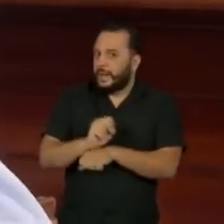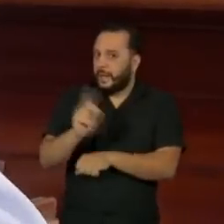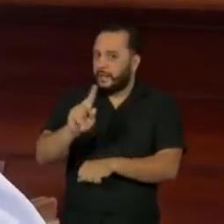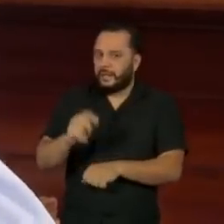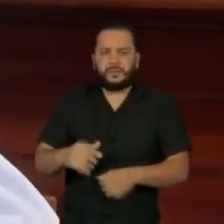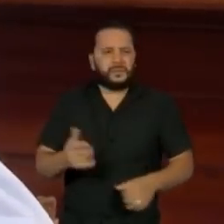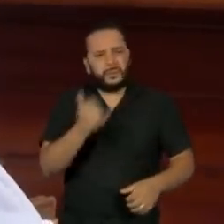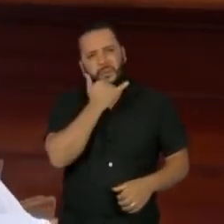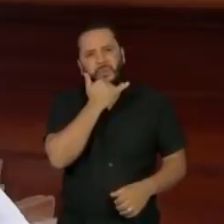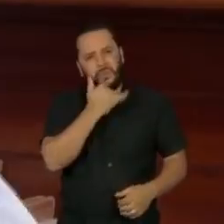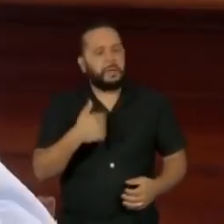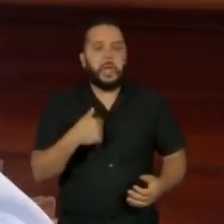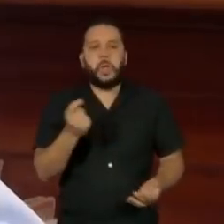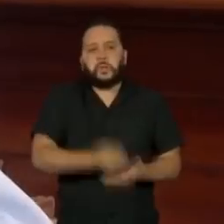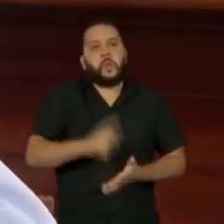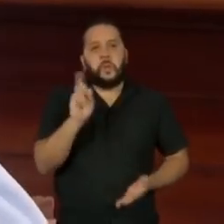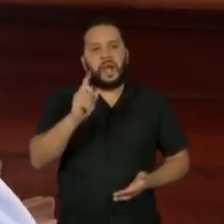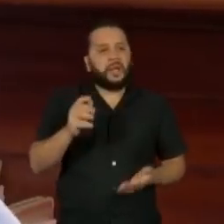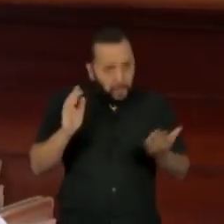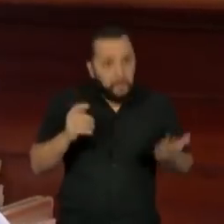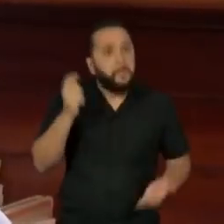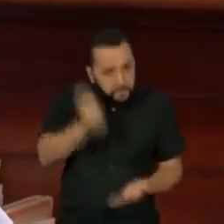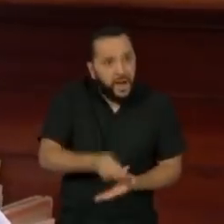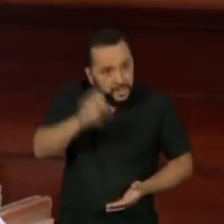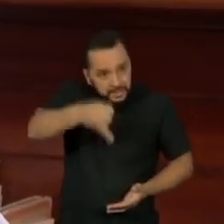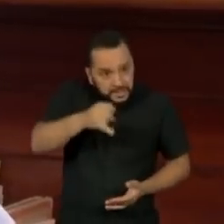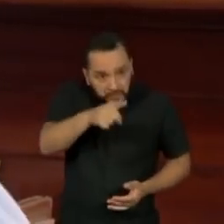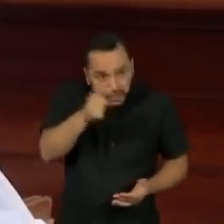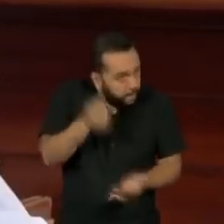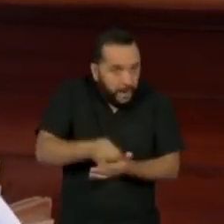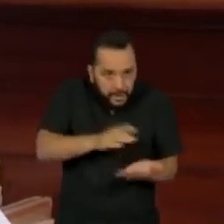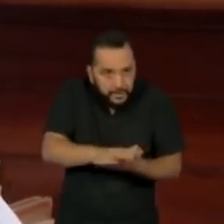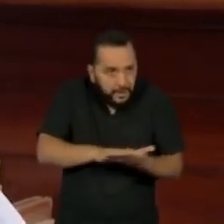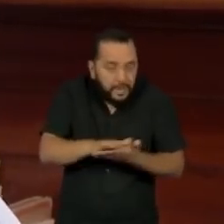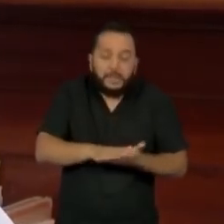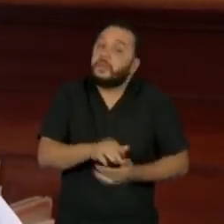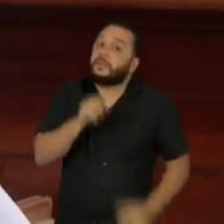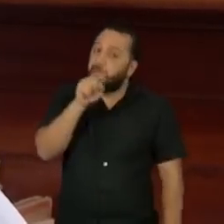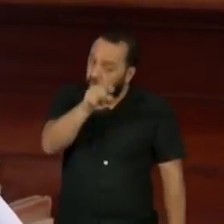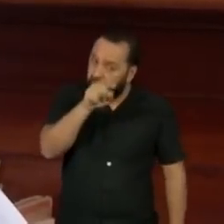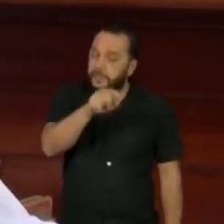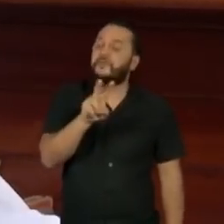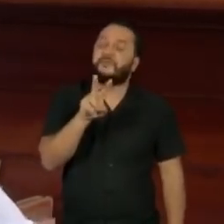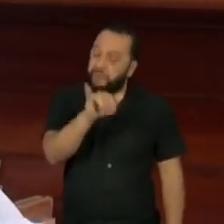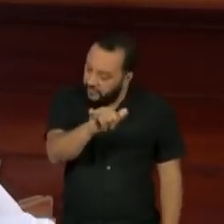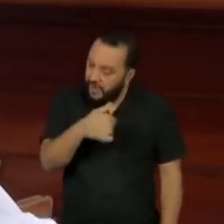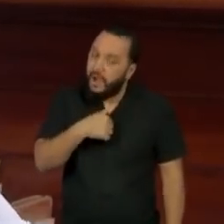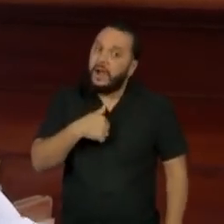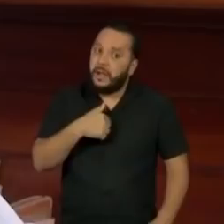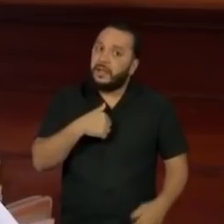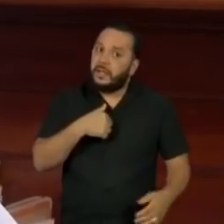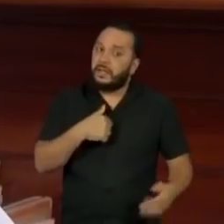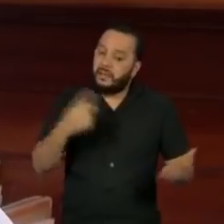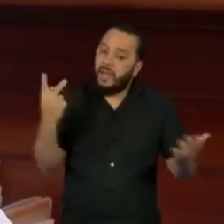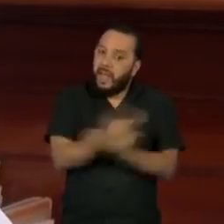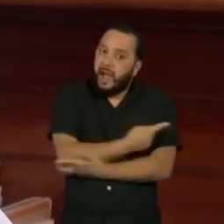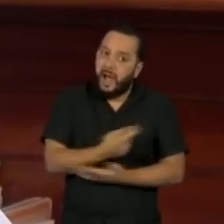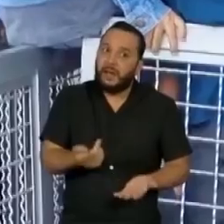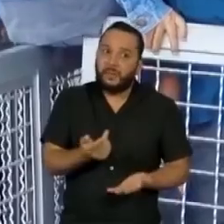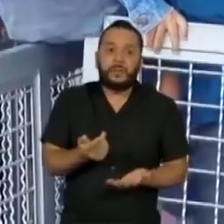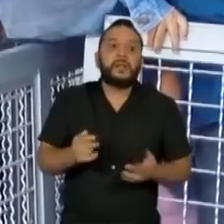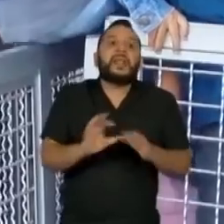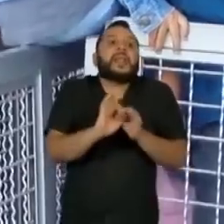essa conversa de eu não vou pagar. Pague, porque se você não pagar, você vai ficar irregular. Eles não vão licenciar seu